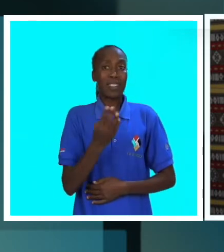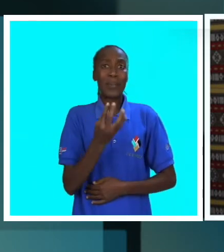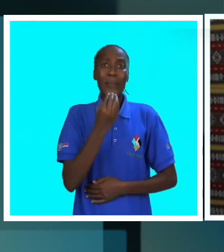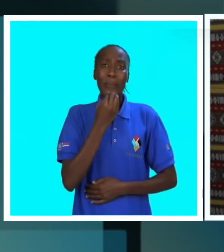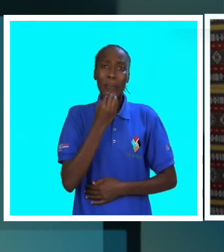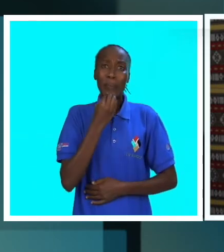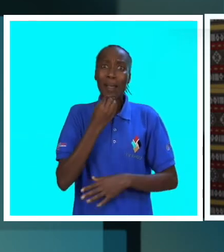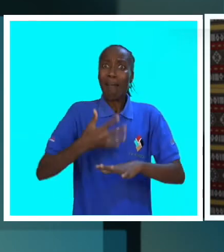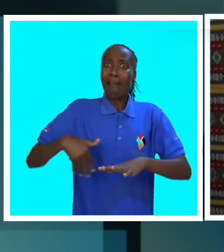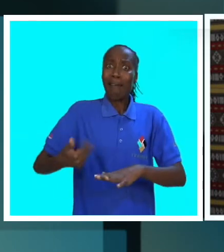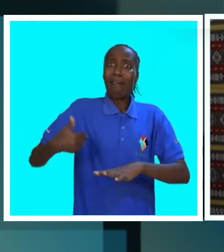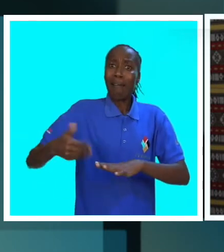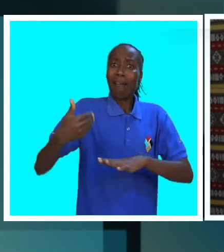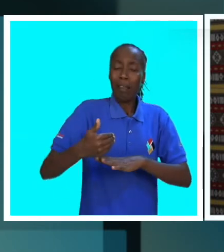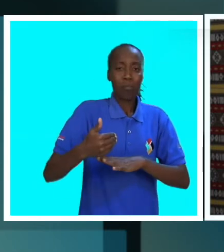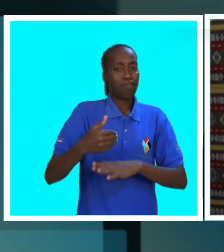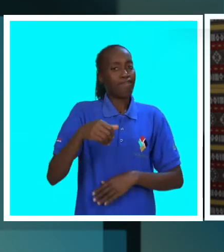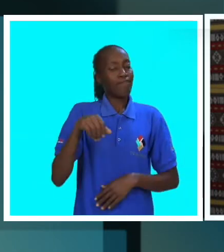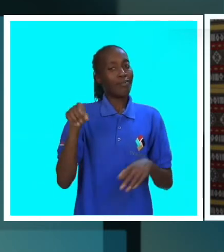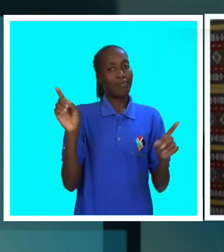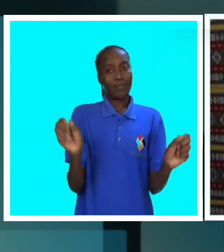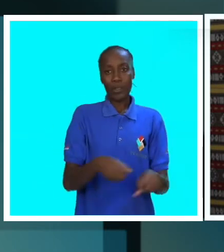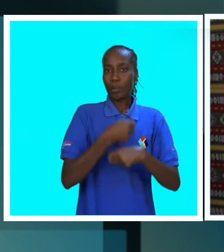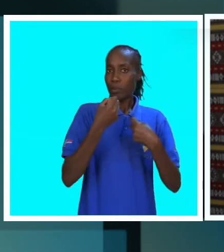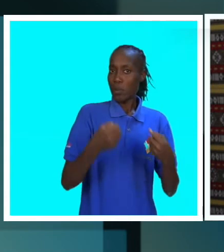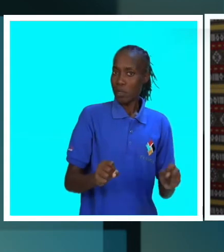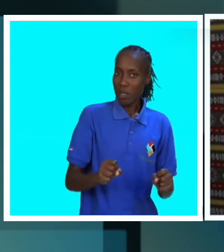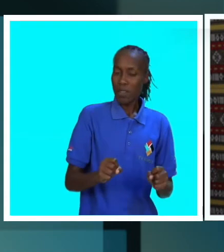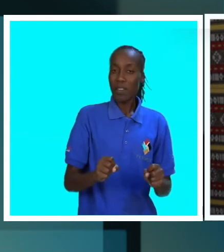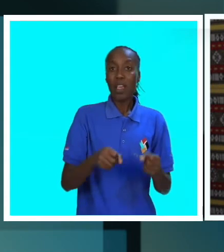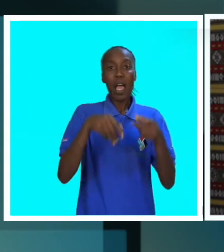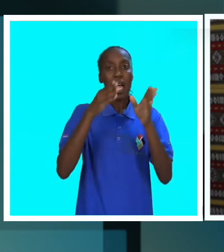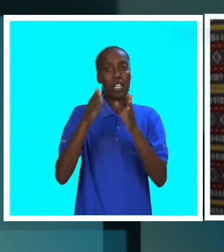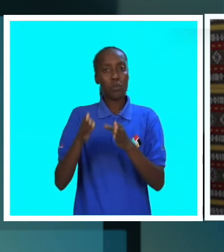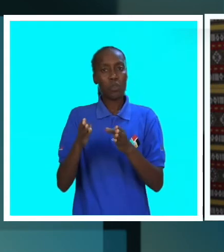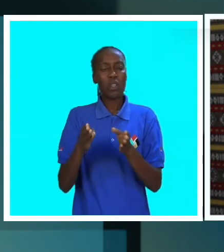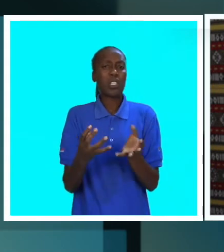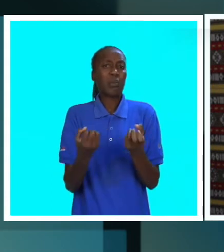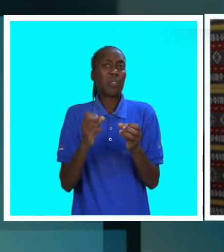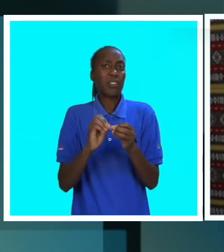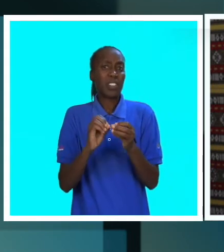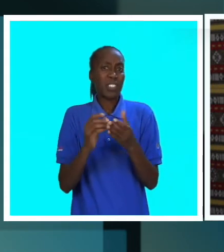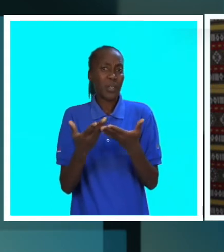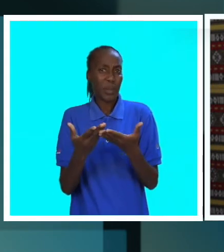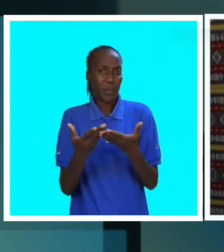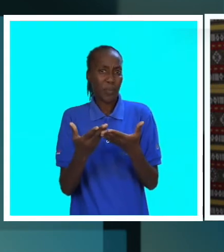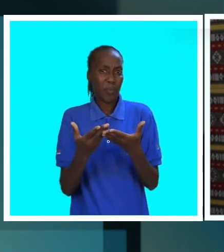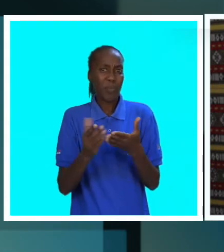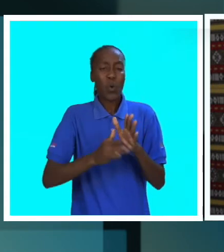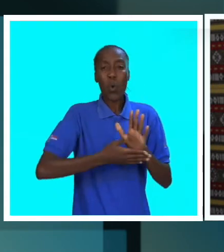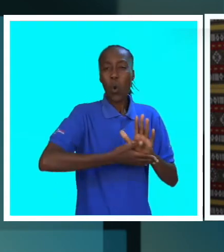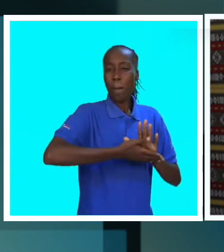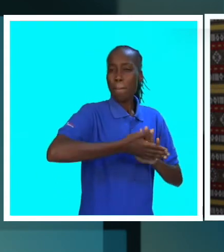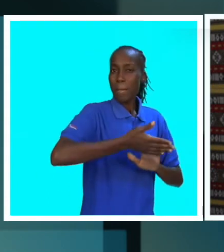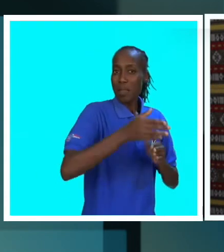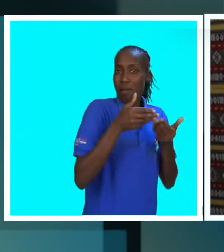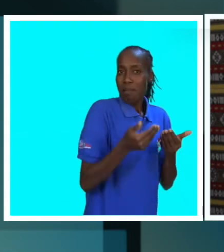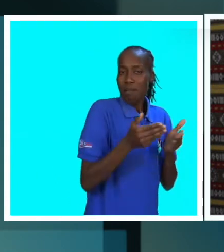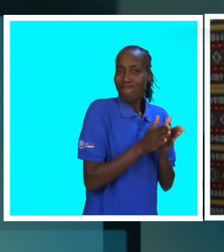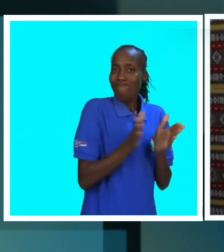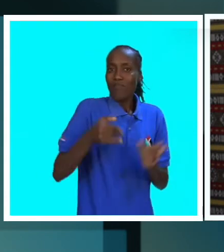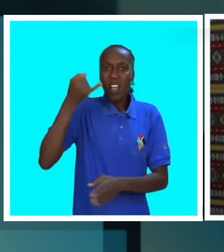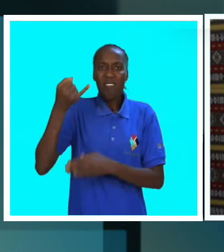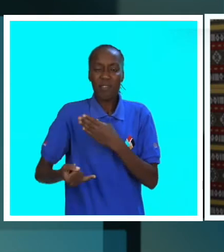comer desalmadamente. As pessoas devem ter meio e fim e começo. Não podem